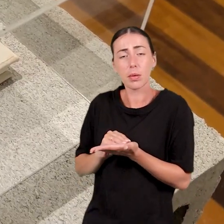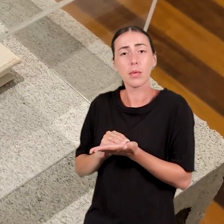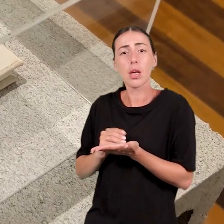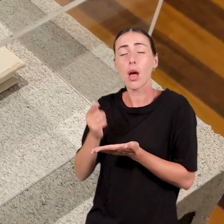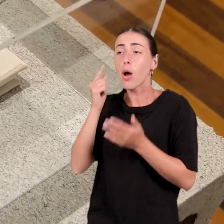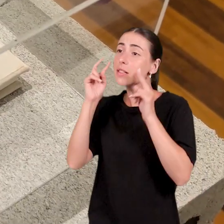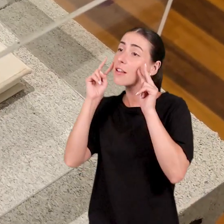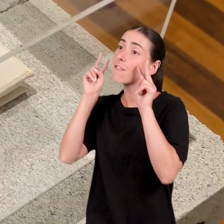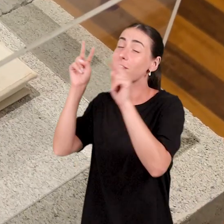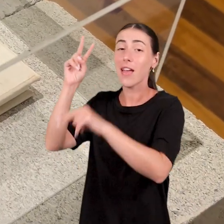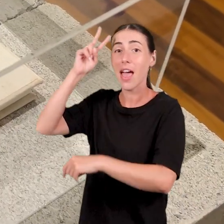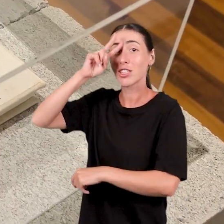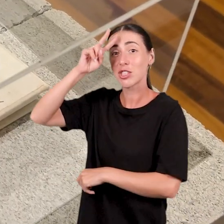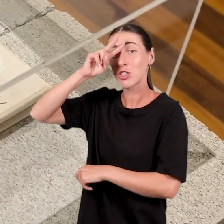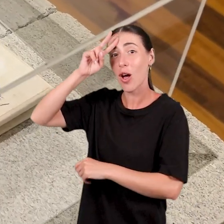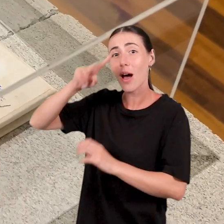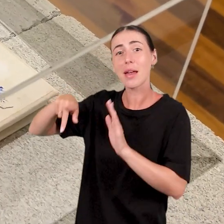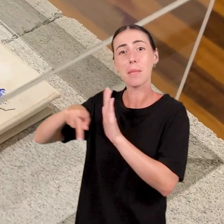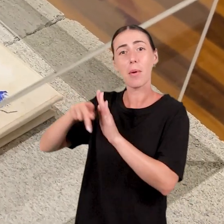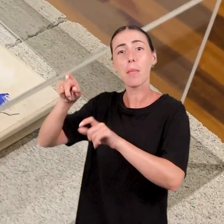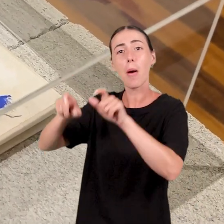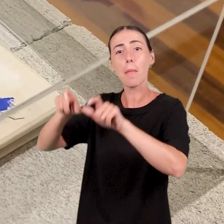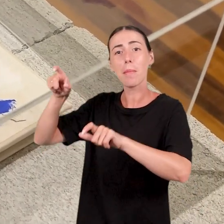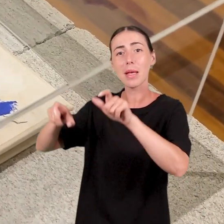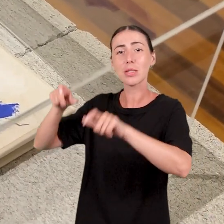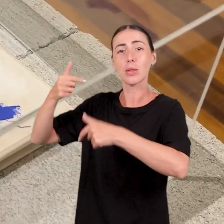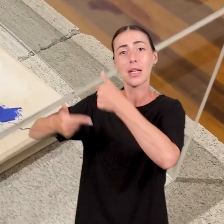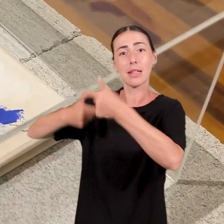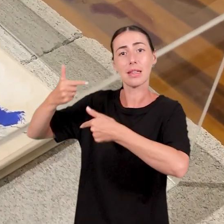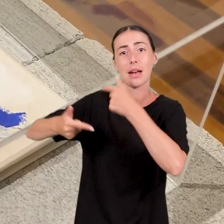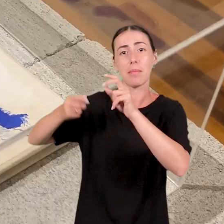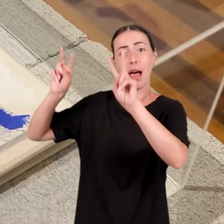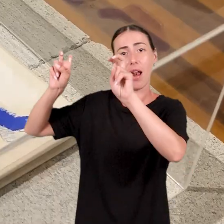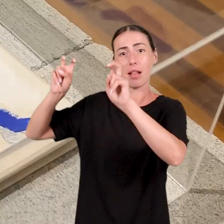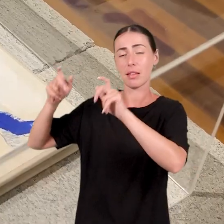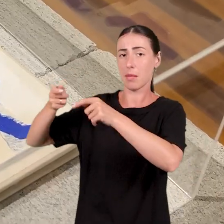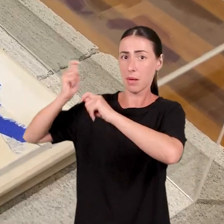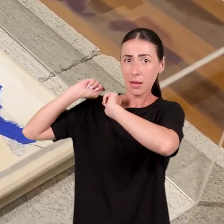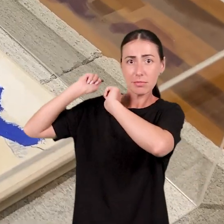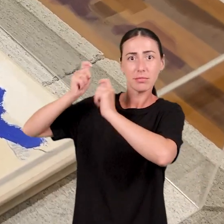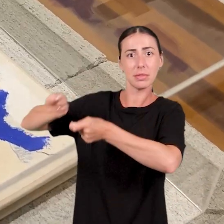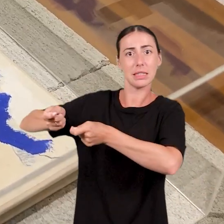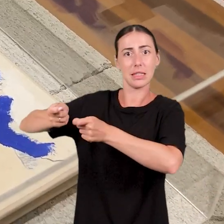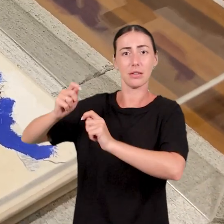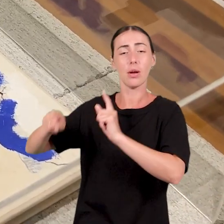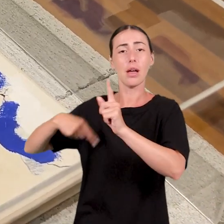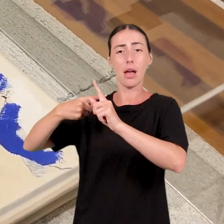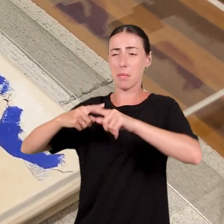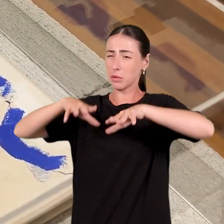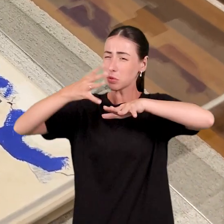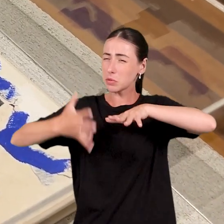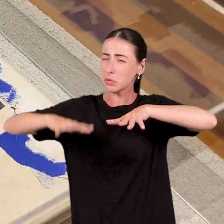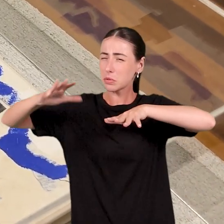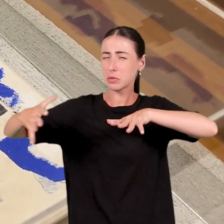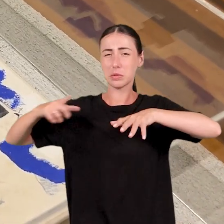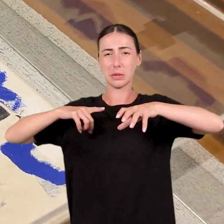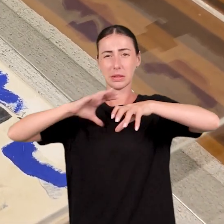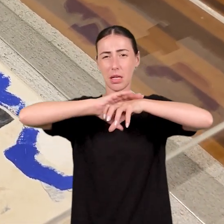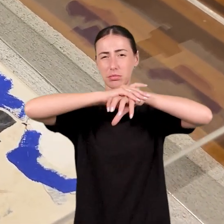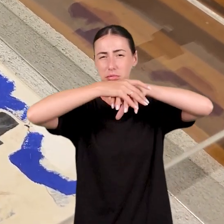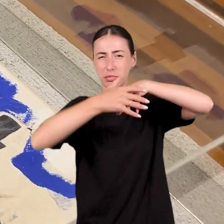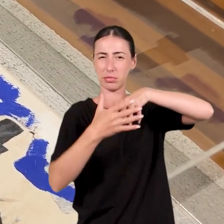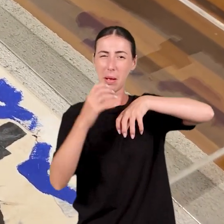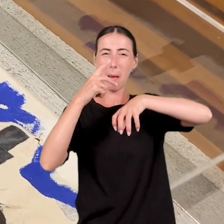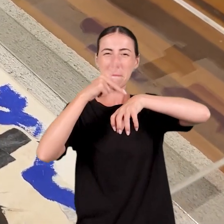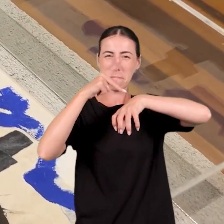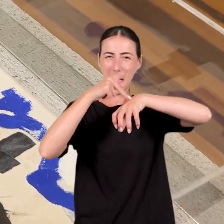da vila de Corne, uma vila de pescadores com séculos de tradição na captura de percebes, moluscos encontrados nas paredes